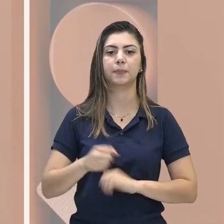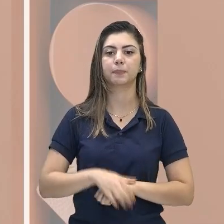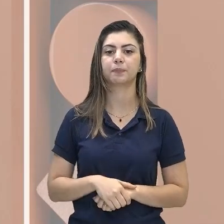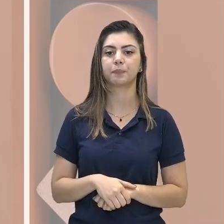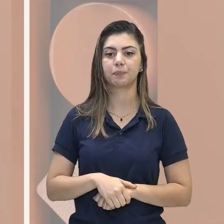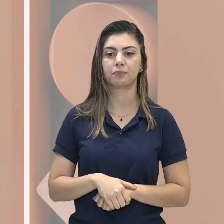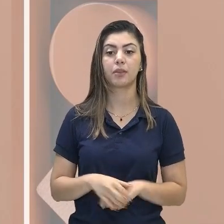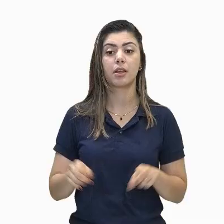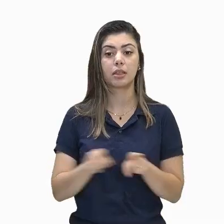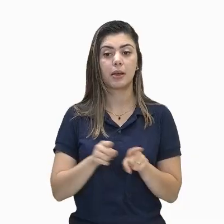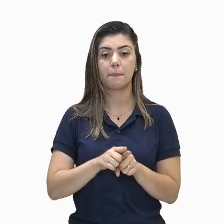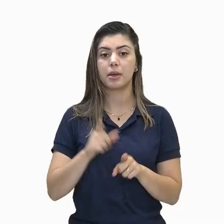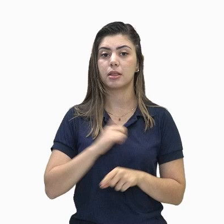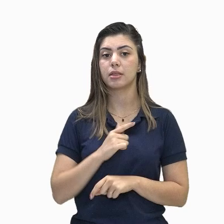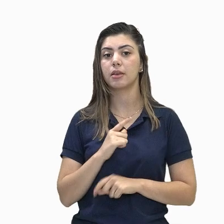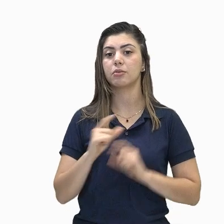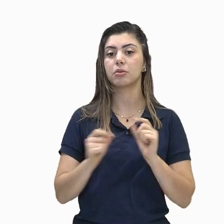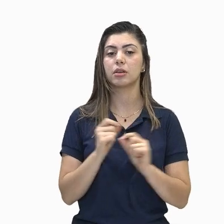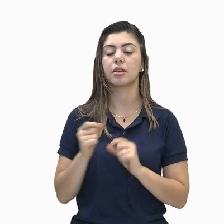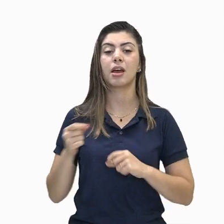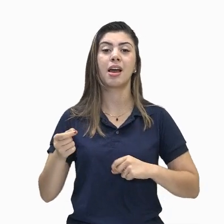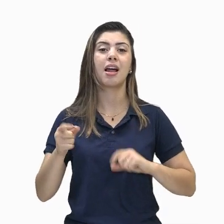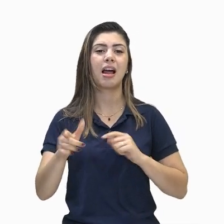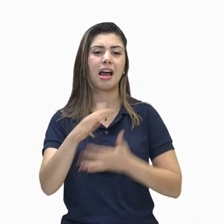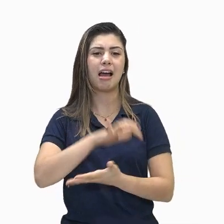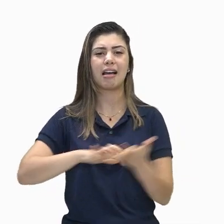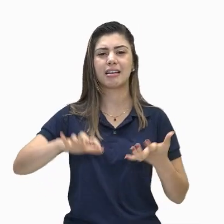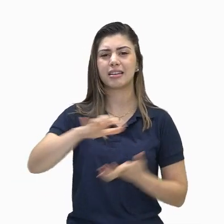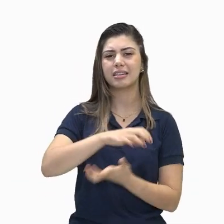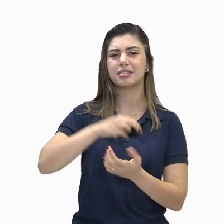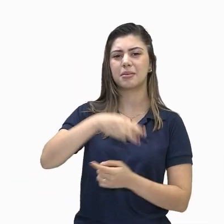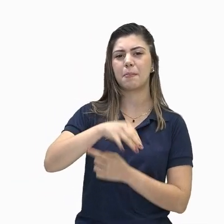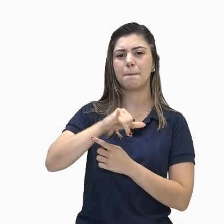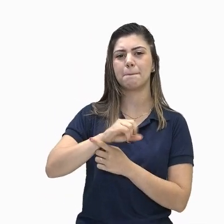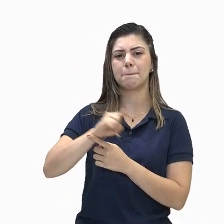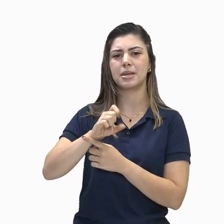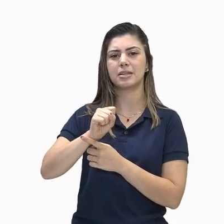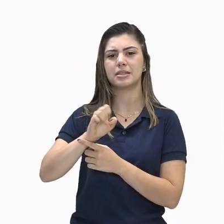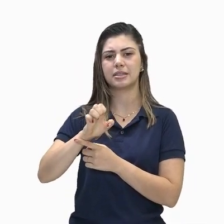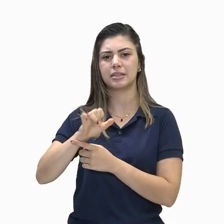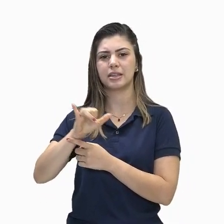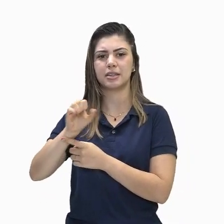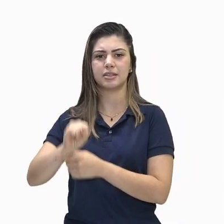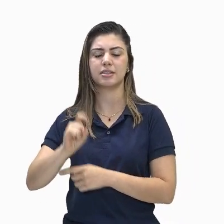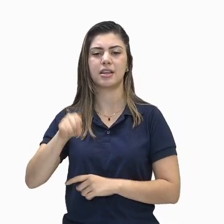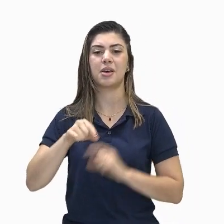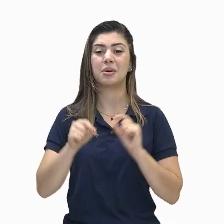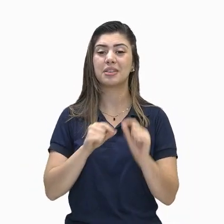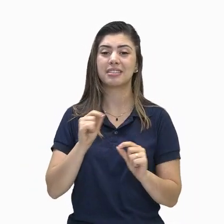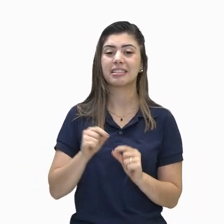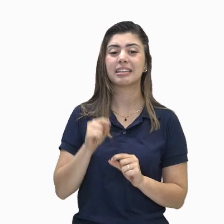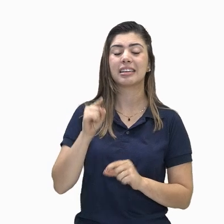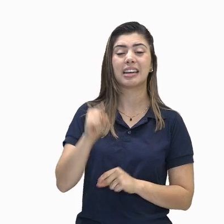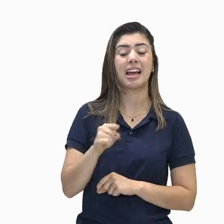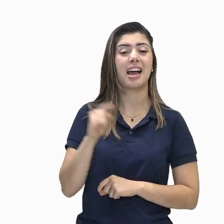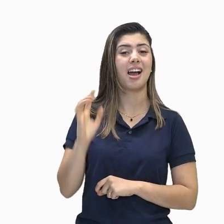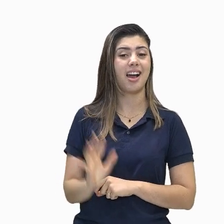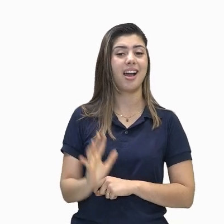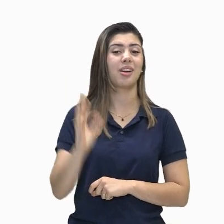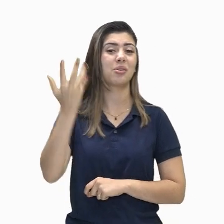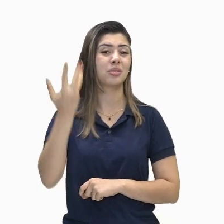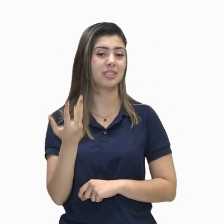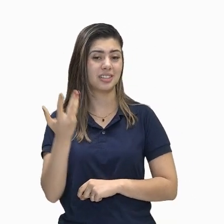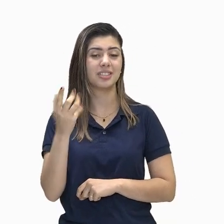também a crise dos mísseis, que é considerada um dos pontos mais delicados da